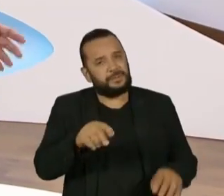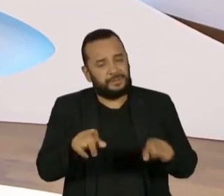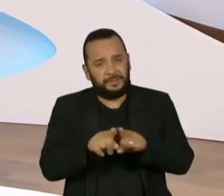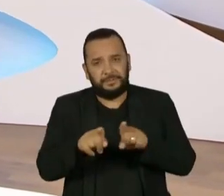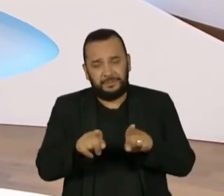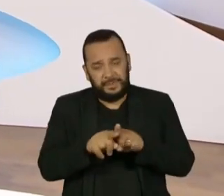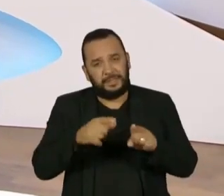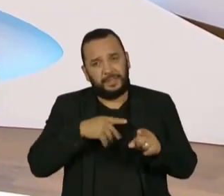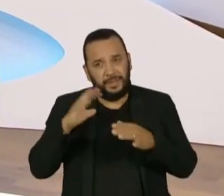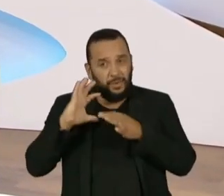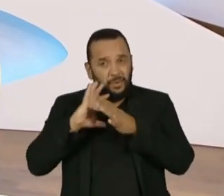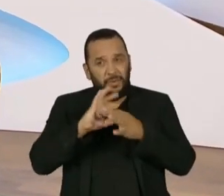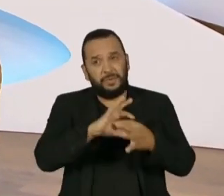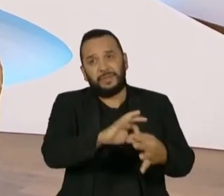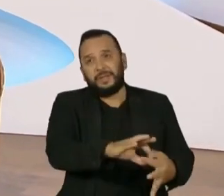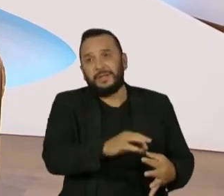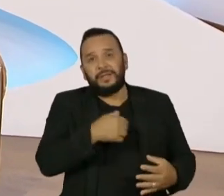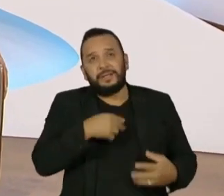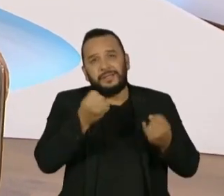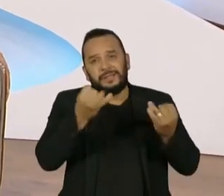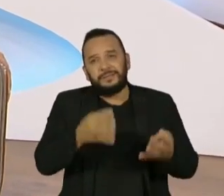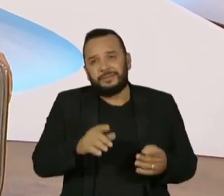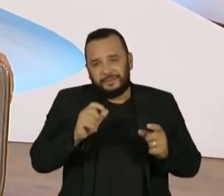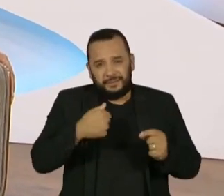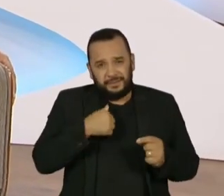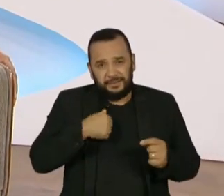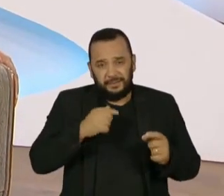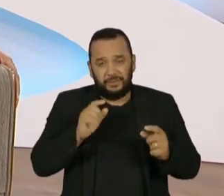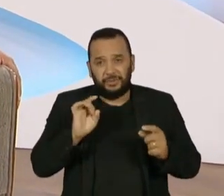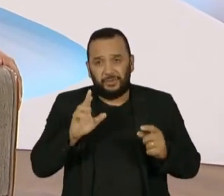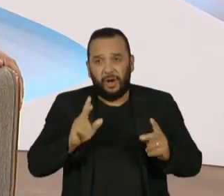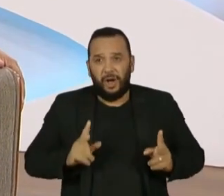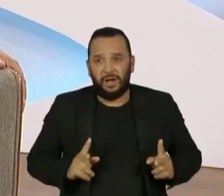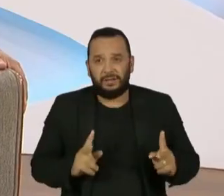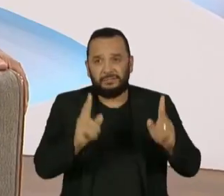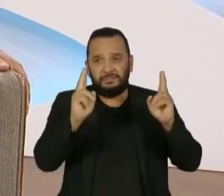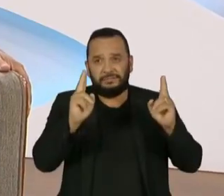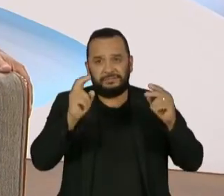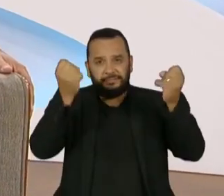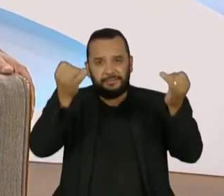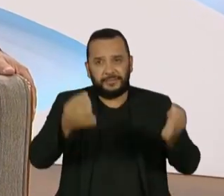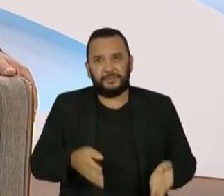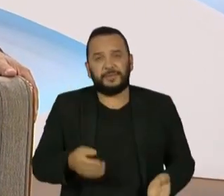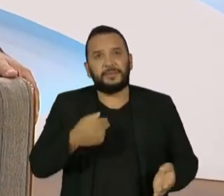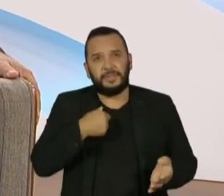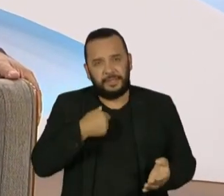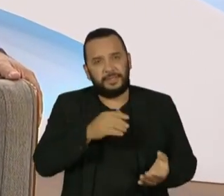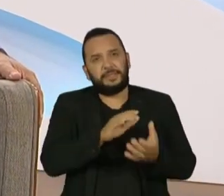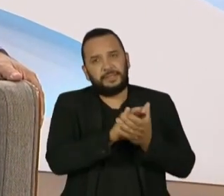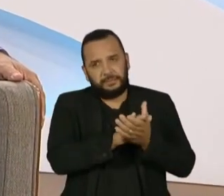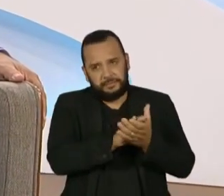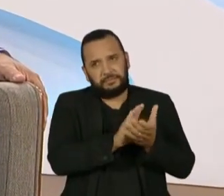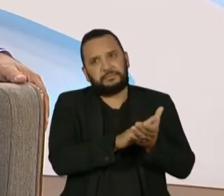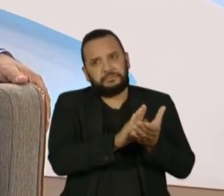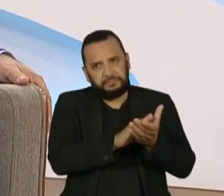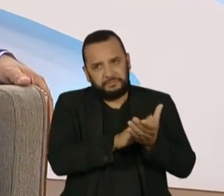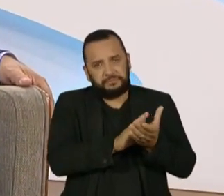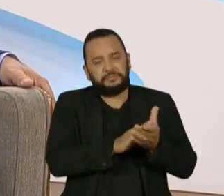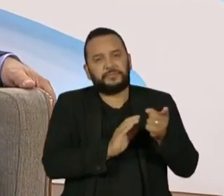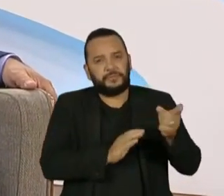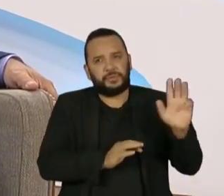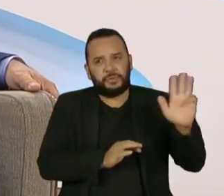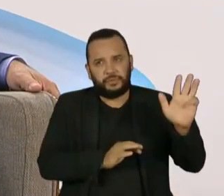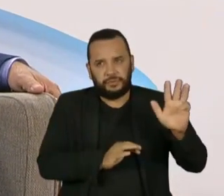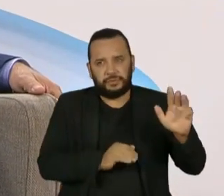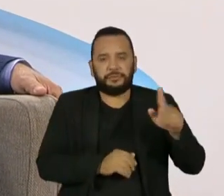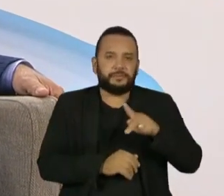em seguida que ele foi descontextualizado e que ele, na verdade, ele fez um elogio ao Lula, ressaltando o fato de